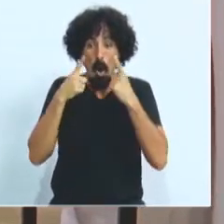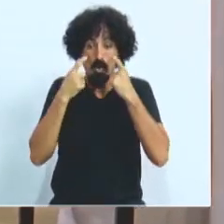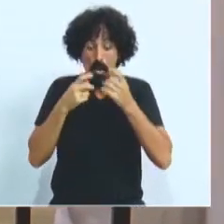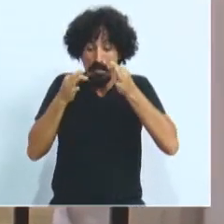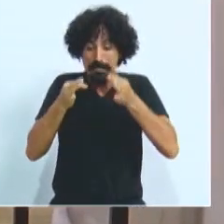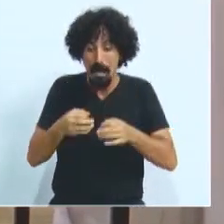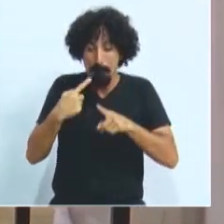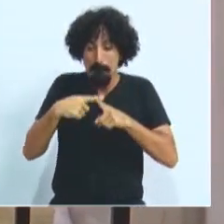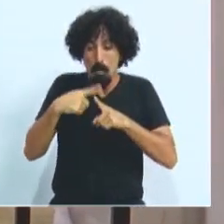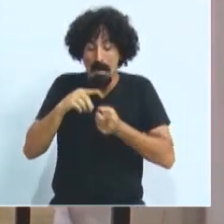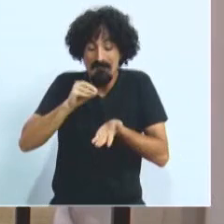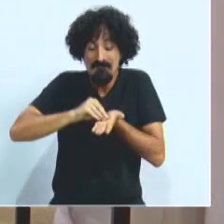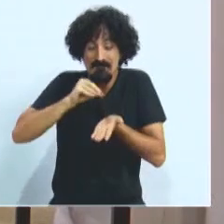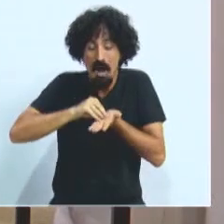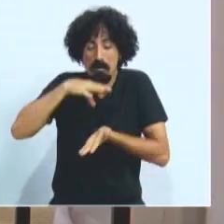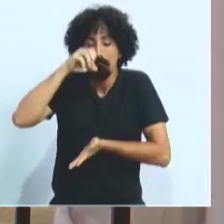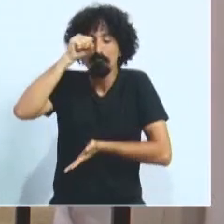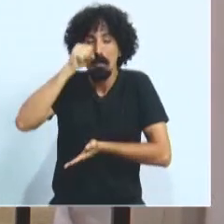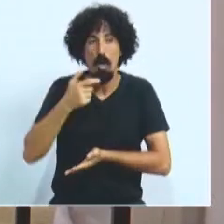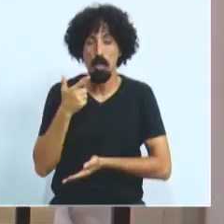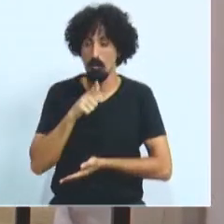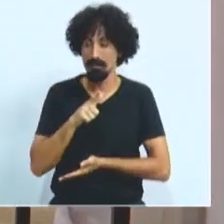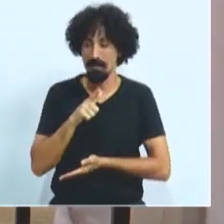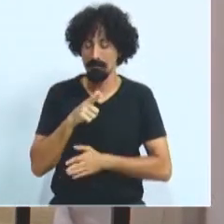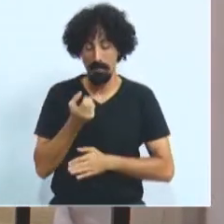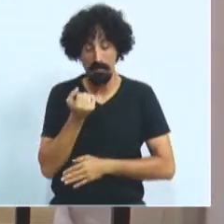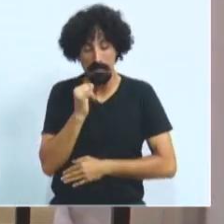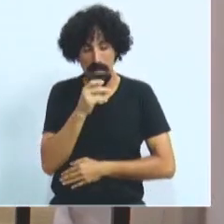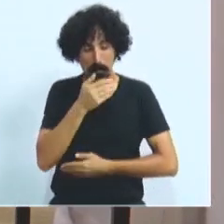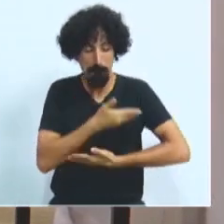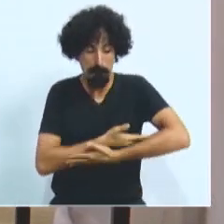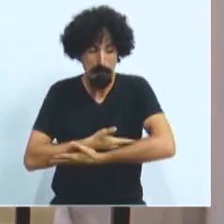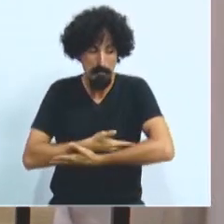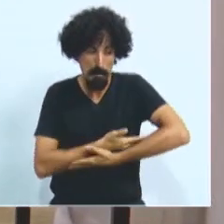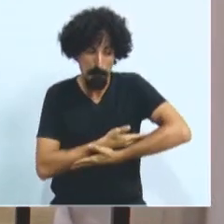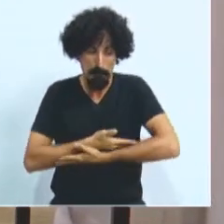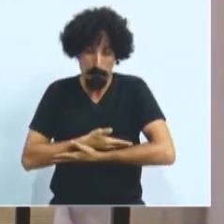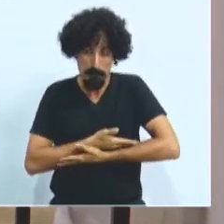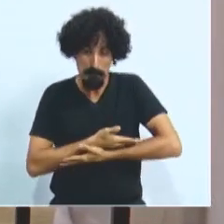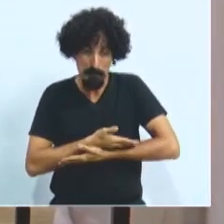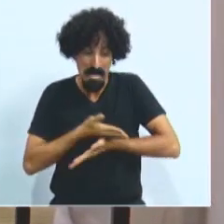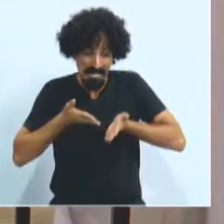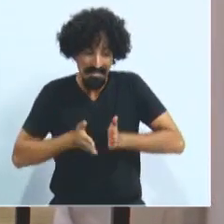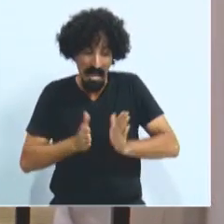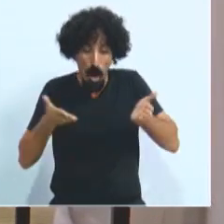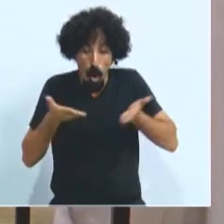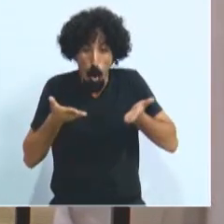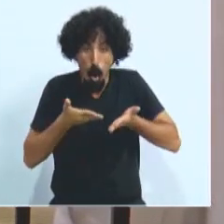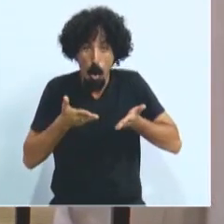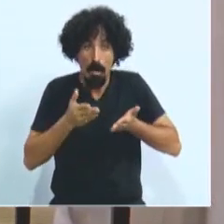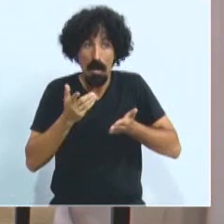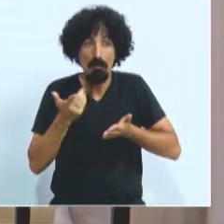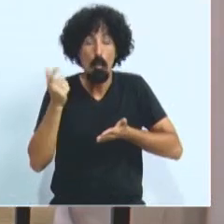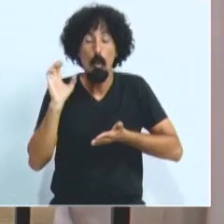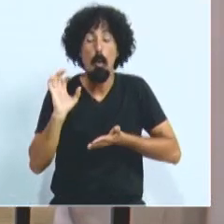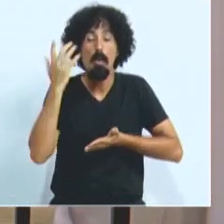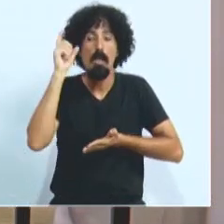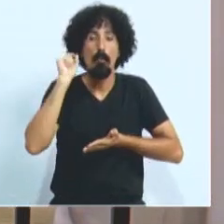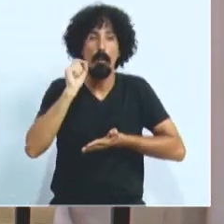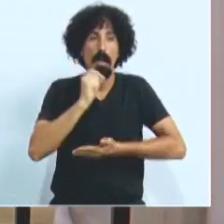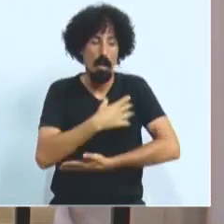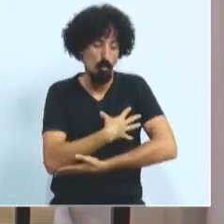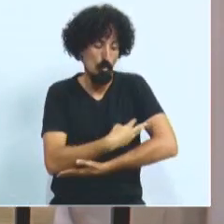né? Quando a criança é recém-nascida, normalmente vai ser durante a amamentação. Ela vai largar o peito, vai começar a chorar e ela começa a